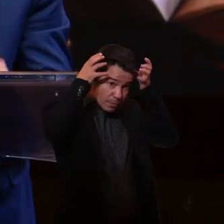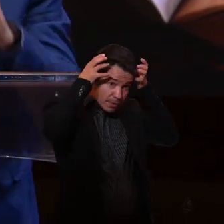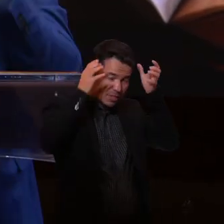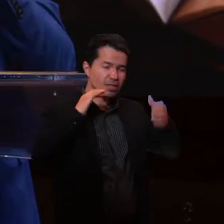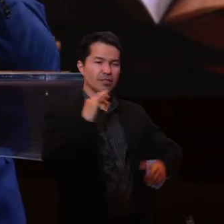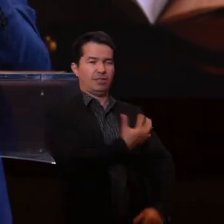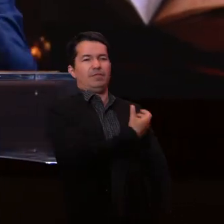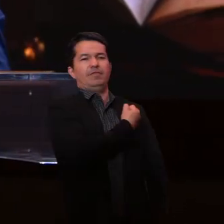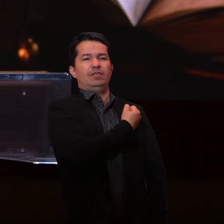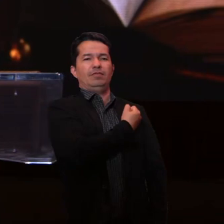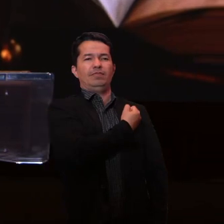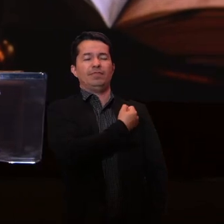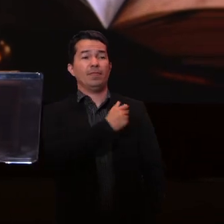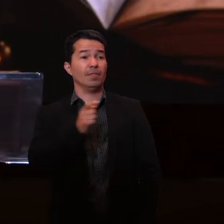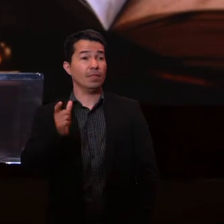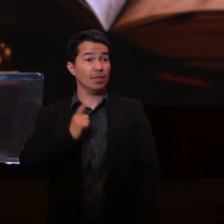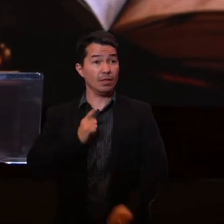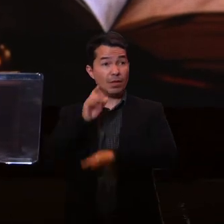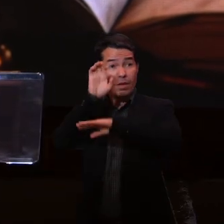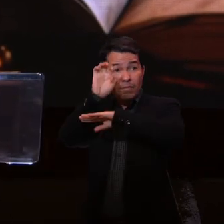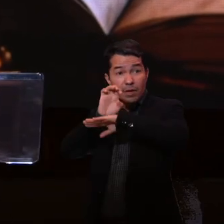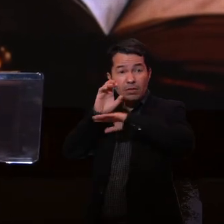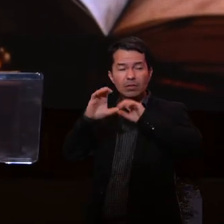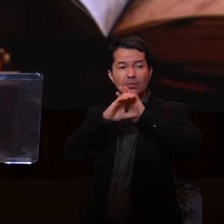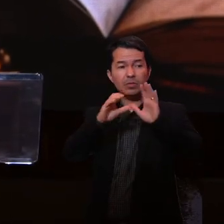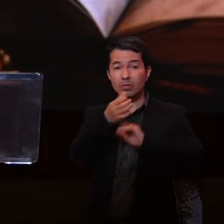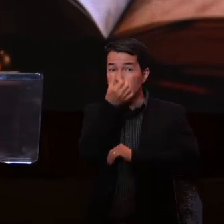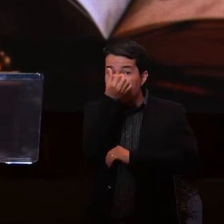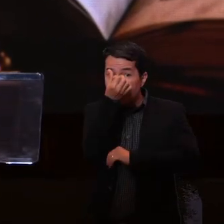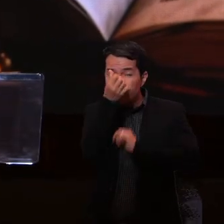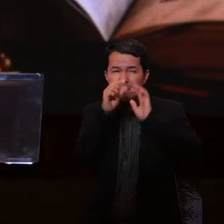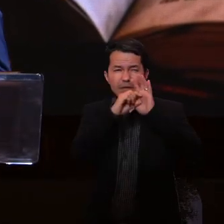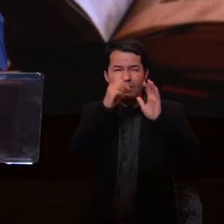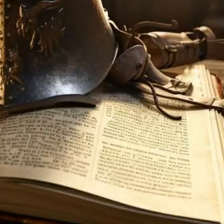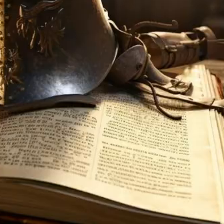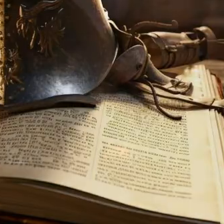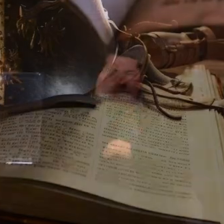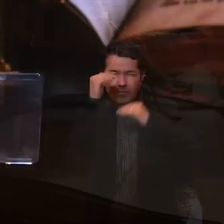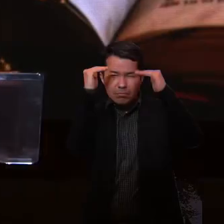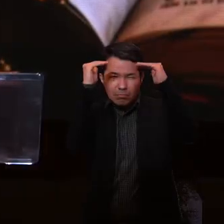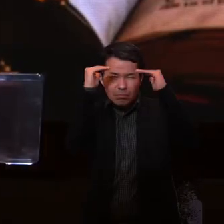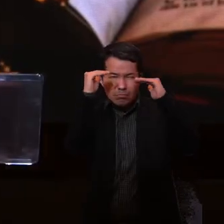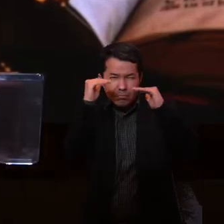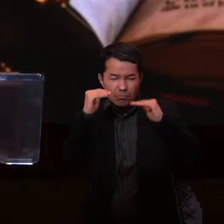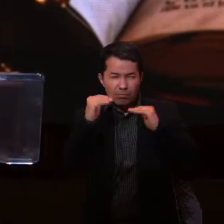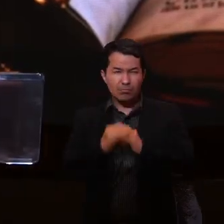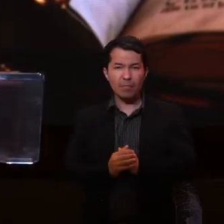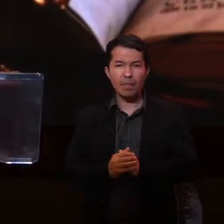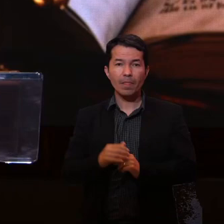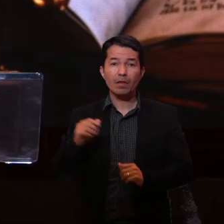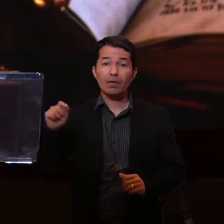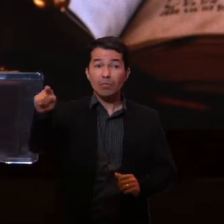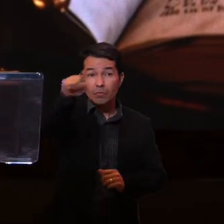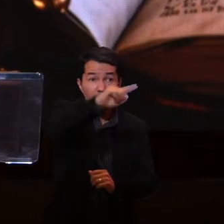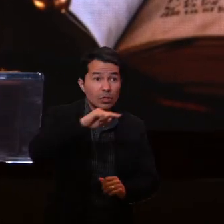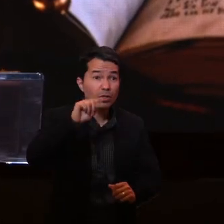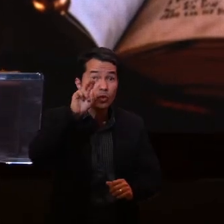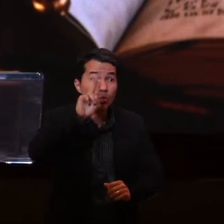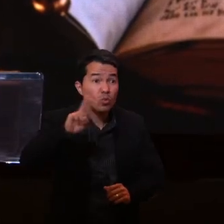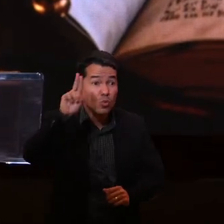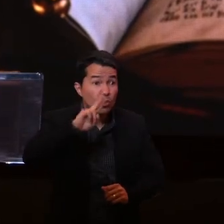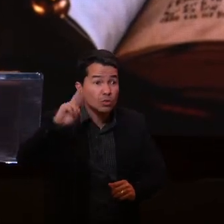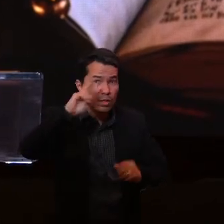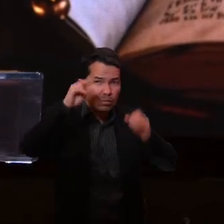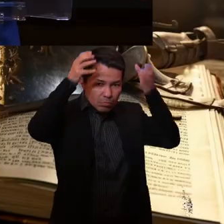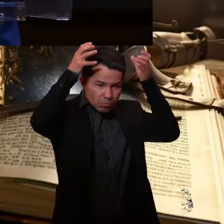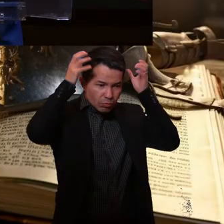6, versículo 13 em diante diz: por isso, vistam toda a armadura de Deus, para que